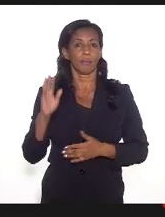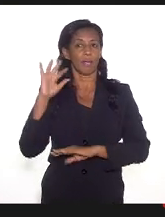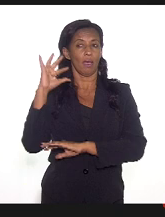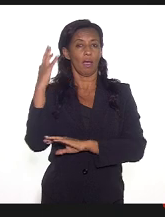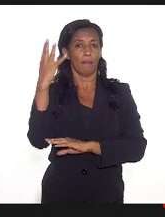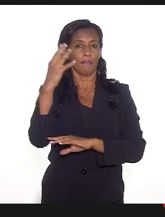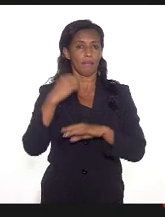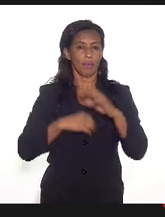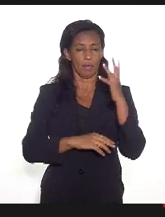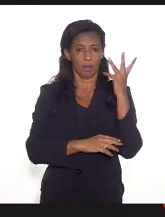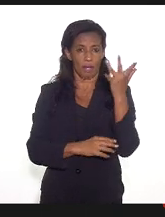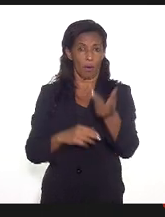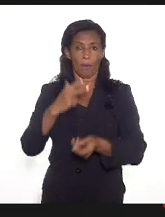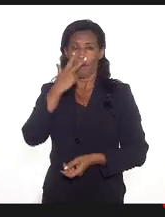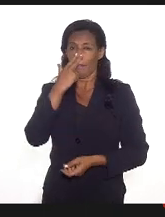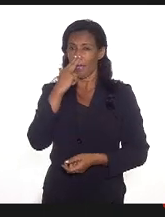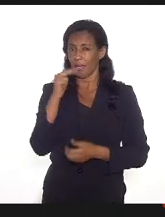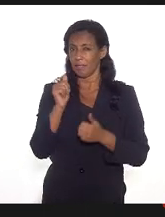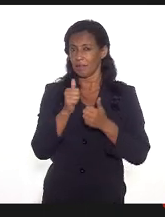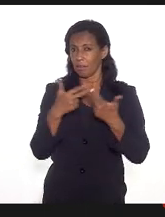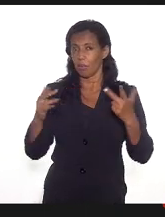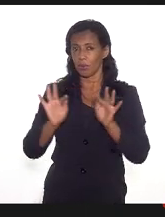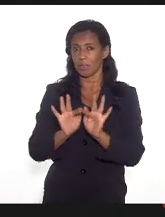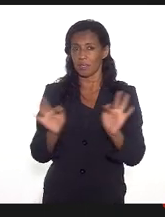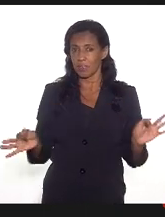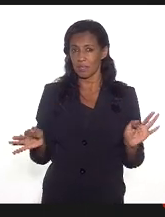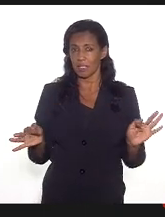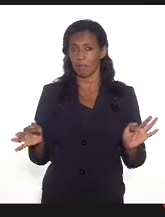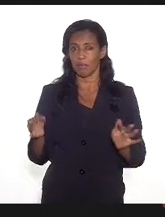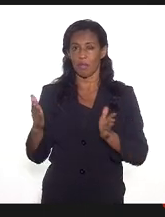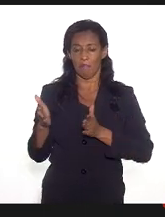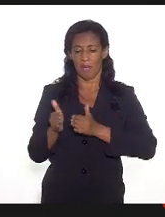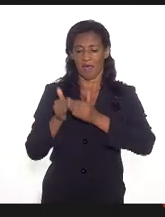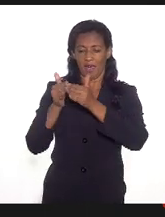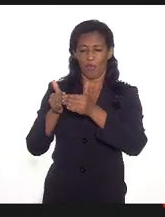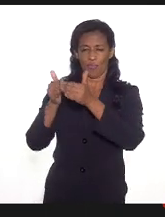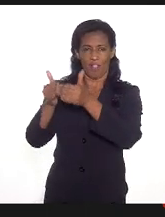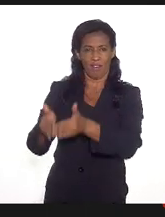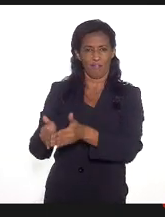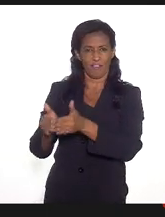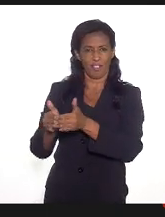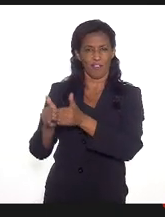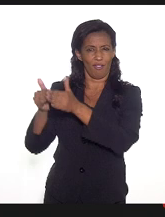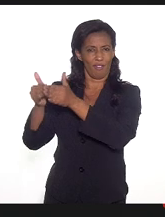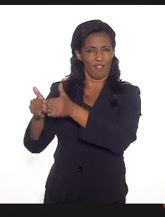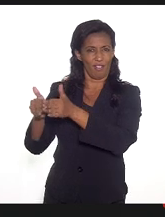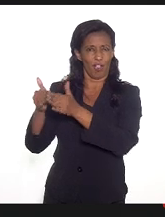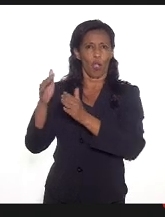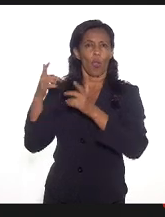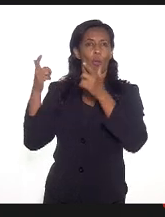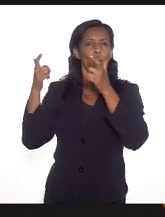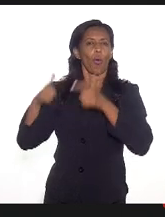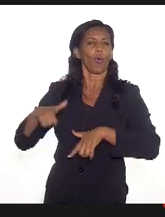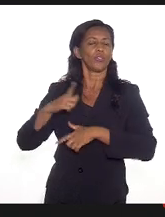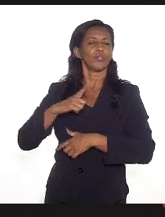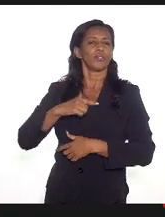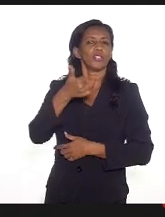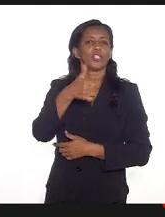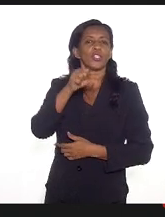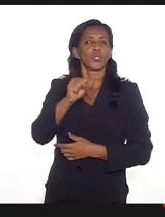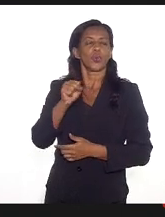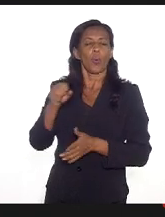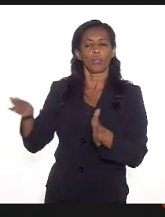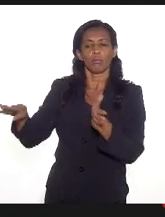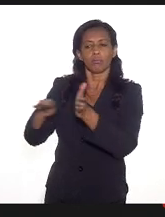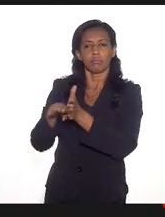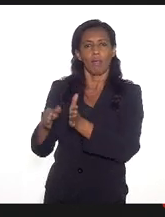ambientais. Parece ser uma coisa simples pegar um navio, levar para um estaleiro, e nós temos 18 estaleiros privados com um